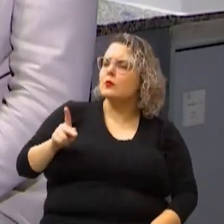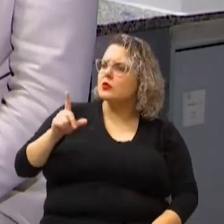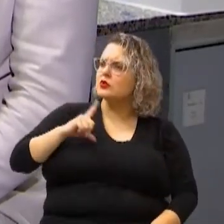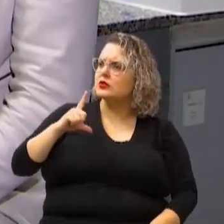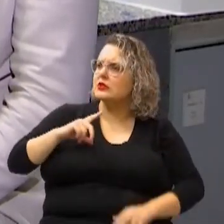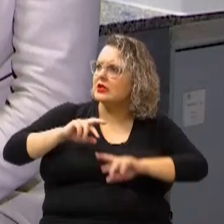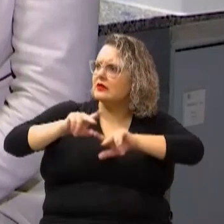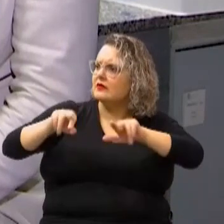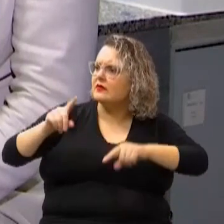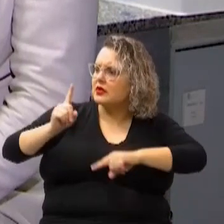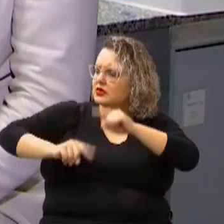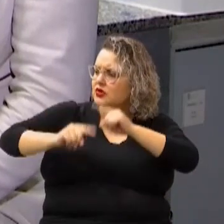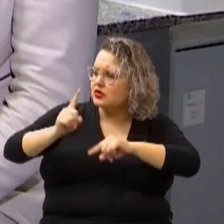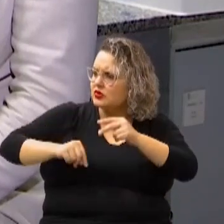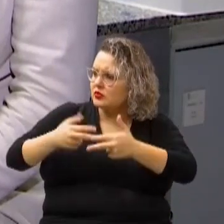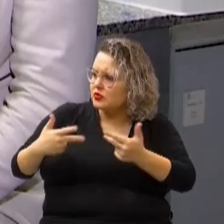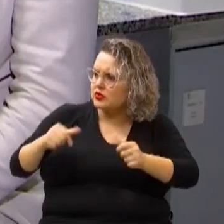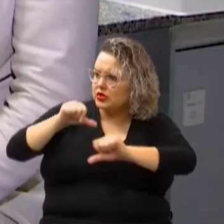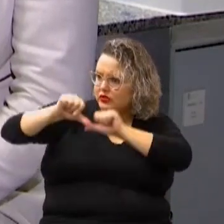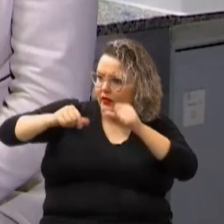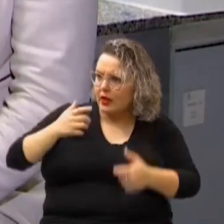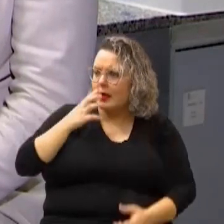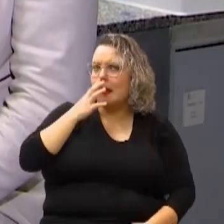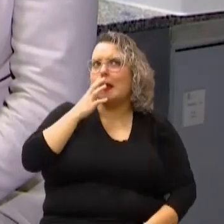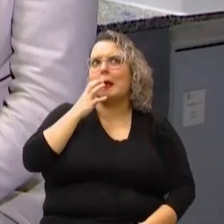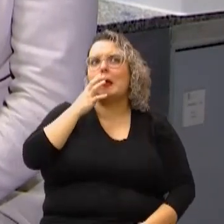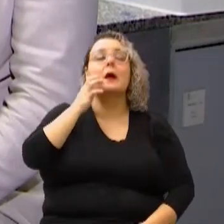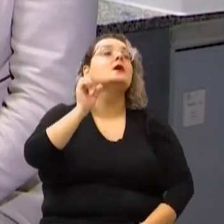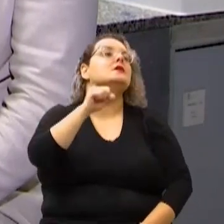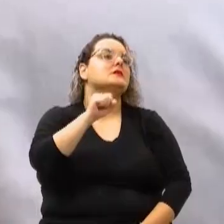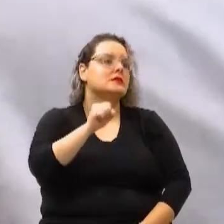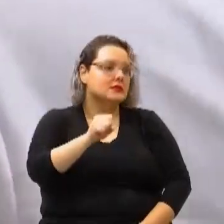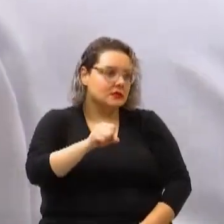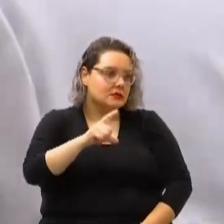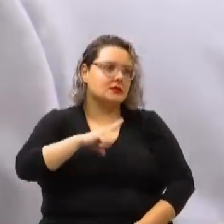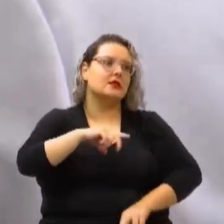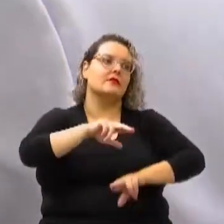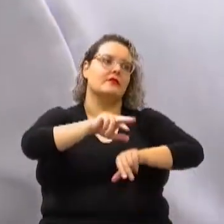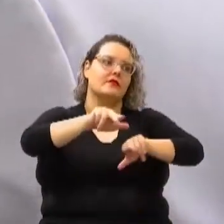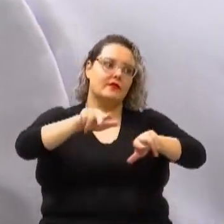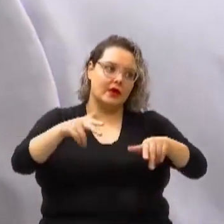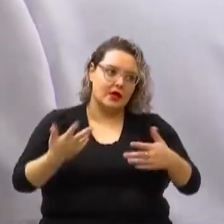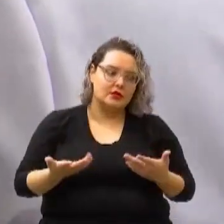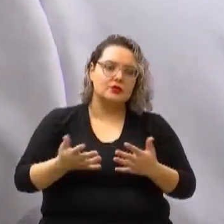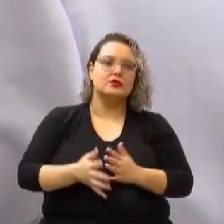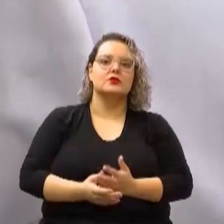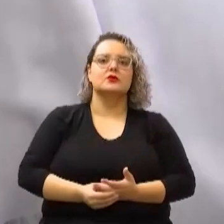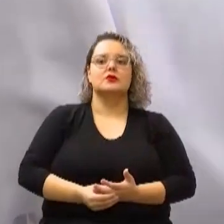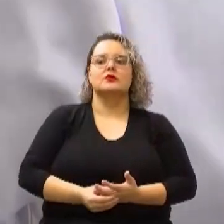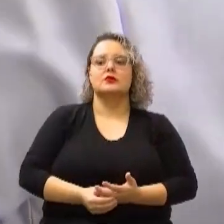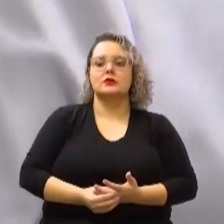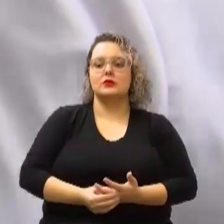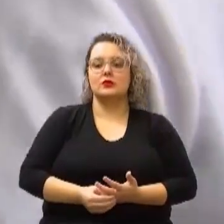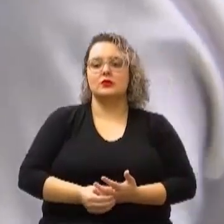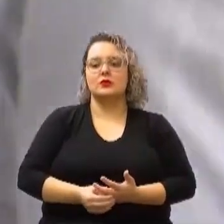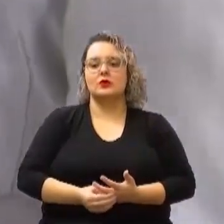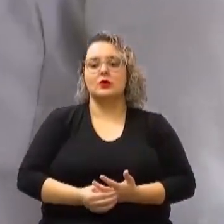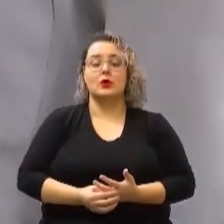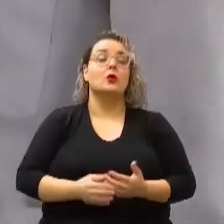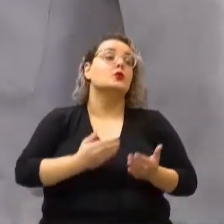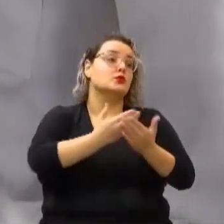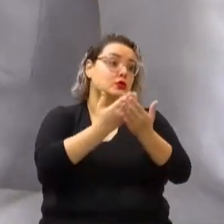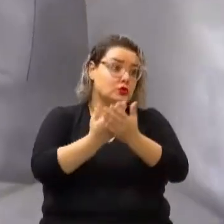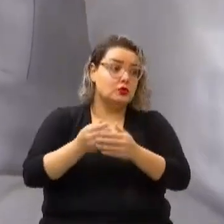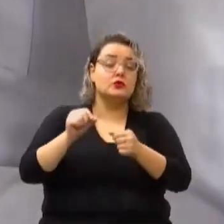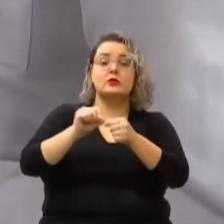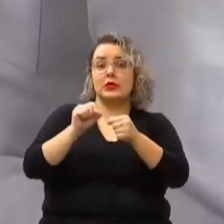Professor, existem muitos produtos adulterados? Sim, existem bastante. Os estudos que a gente tem